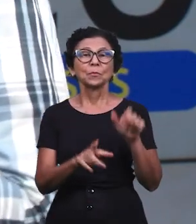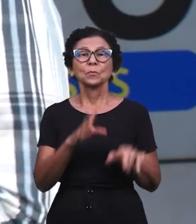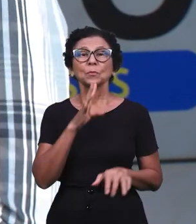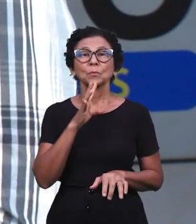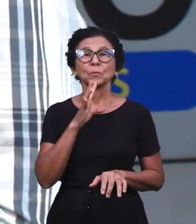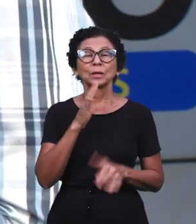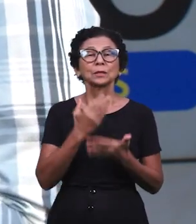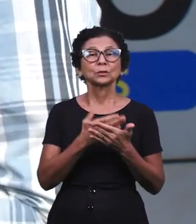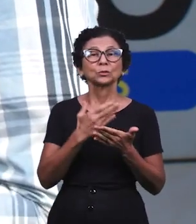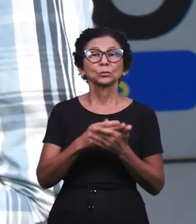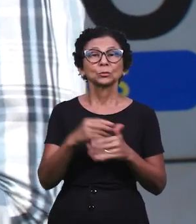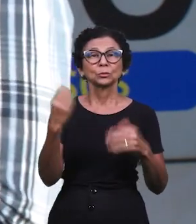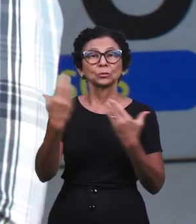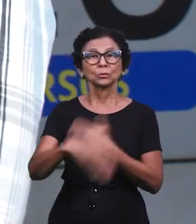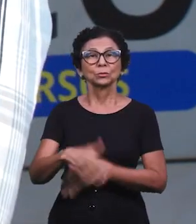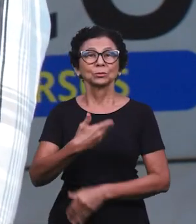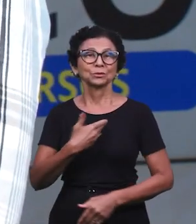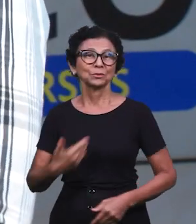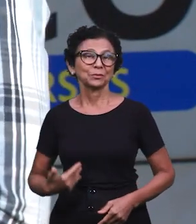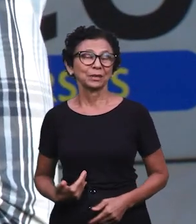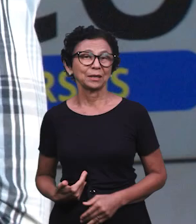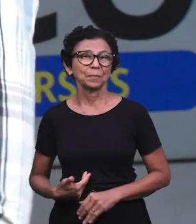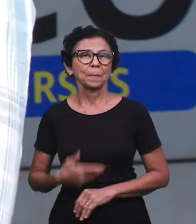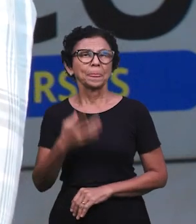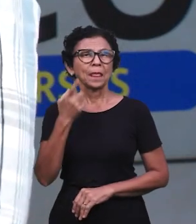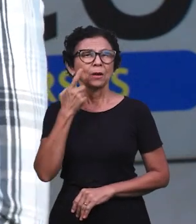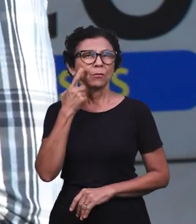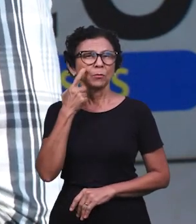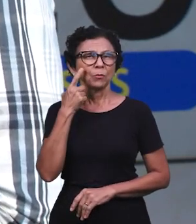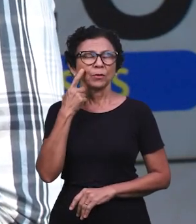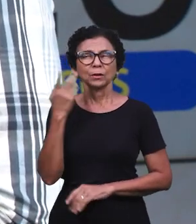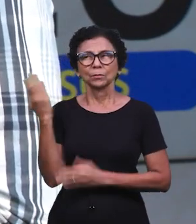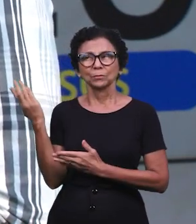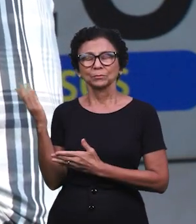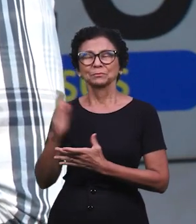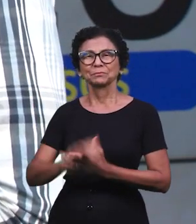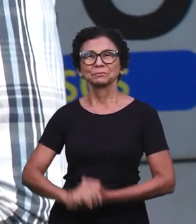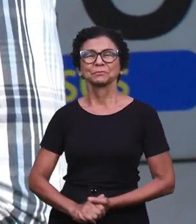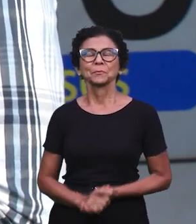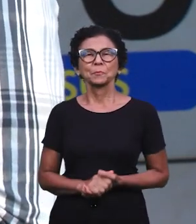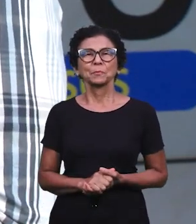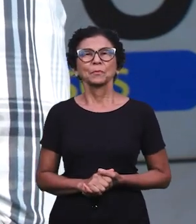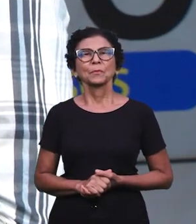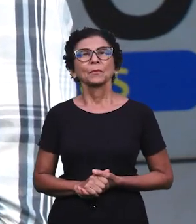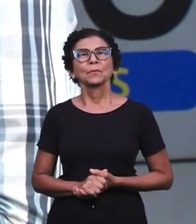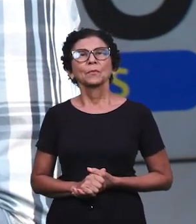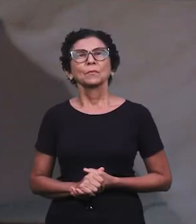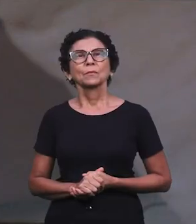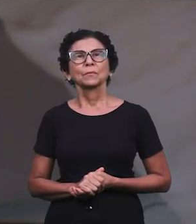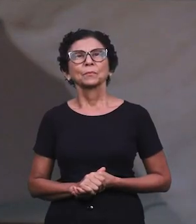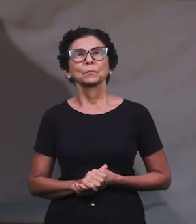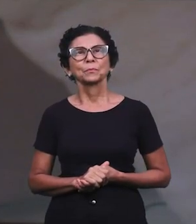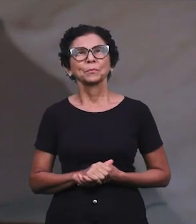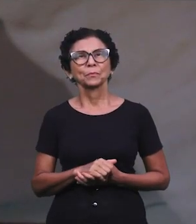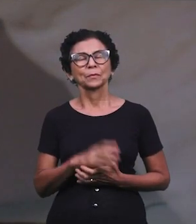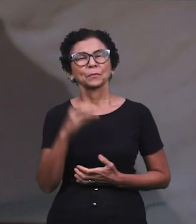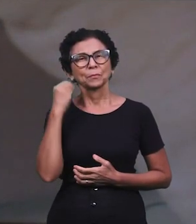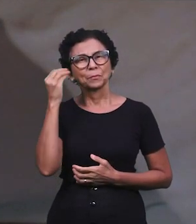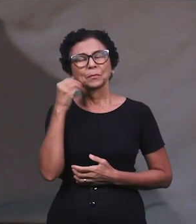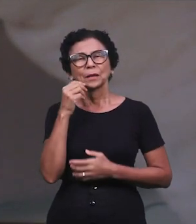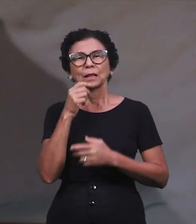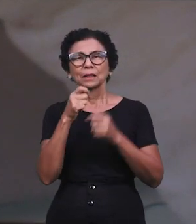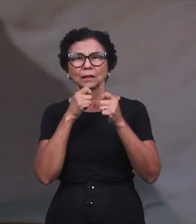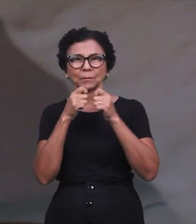começar o nosso tema de hoje, vamos ler alguns depoimentos que nós recebemos de alguns irmãos, ó. Recebemos esse depoimento aqui,